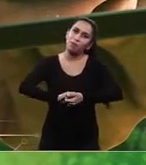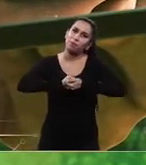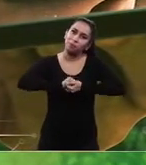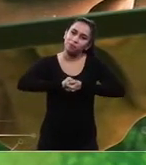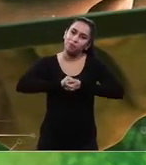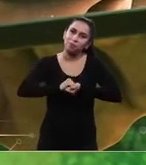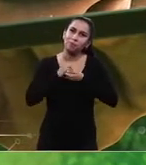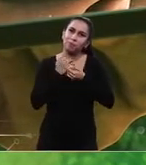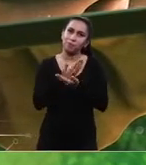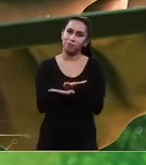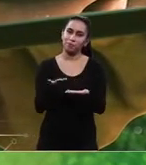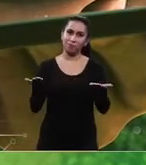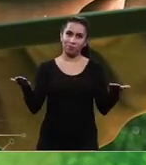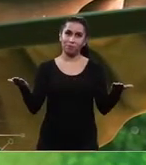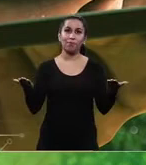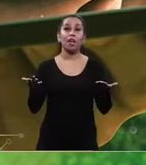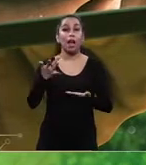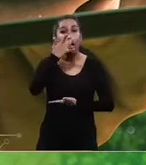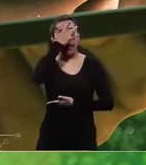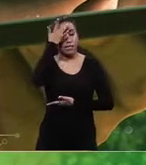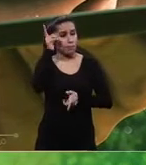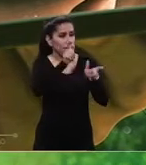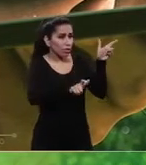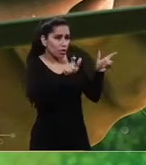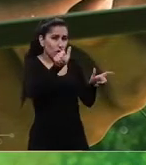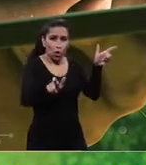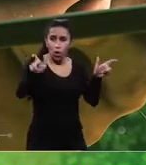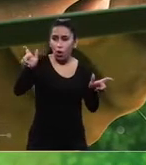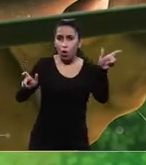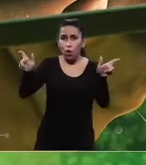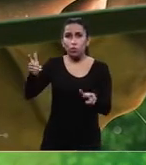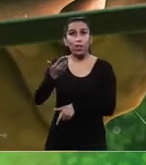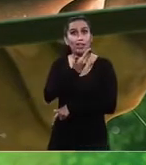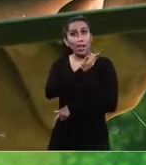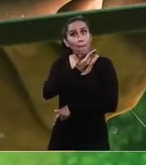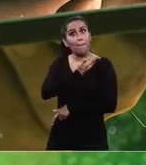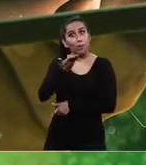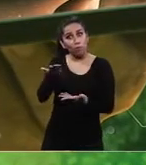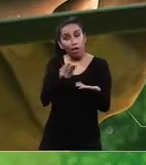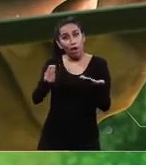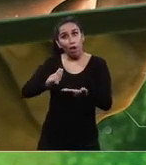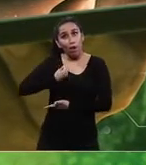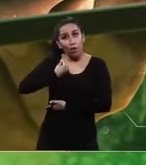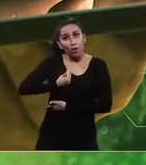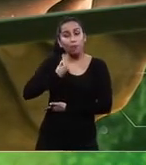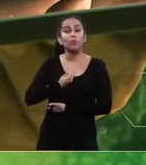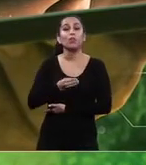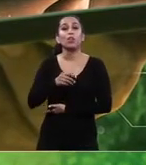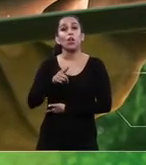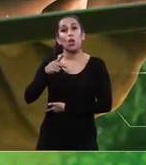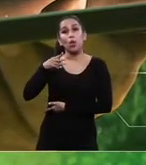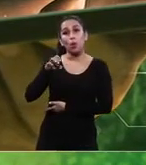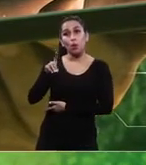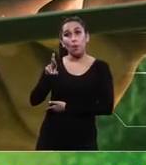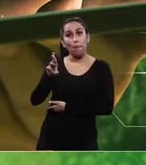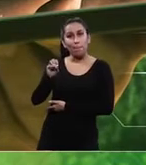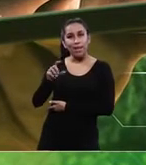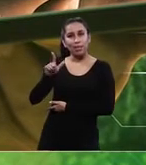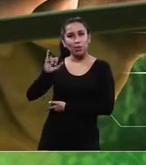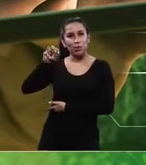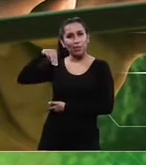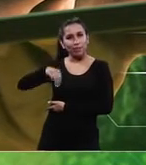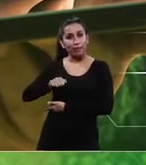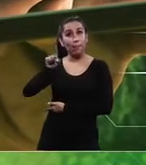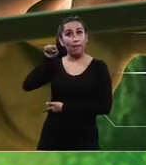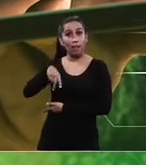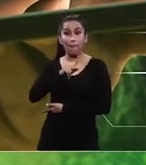nossos os demais participantes, os colegas aqui de painel, o Pedro Lima, da Três Corações, presidente da